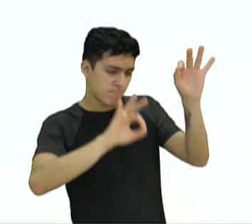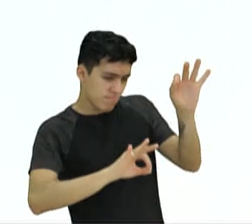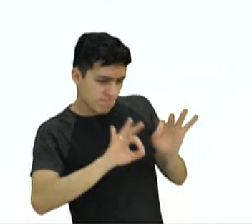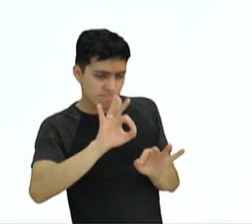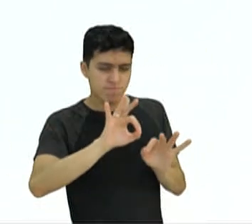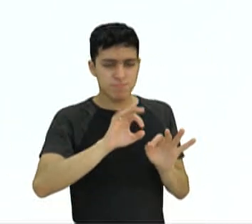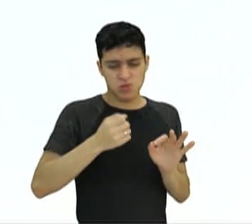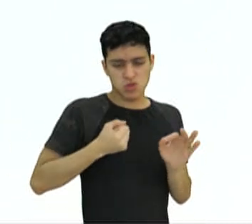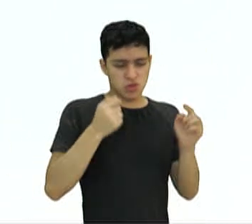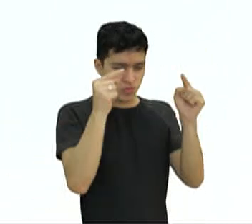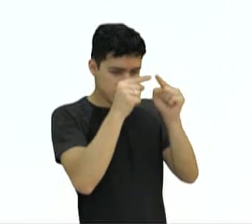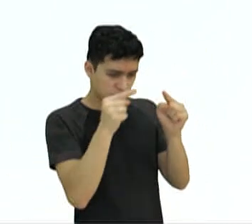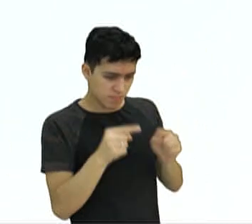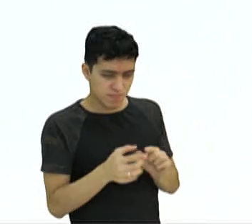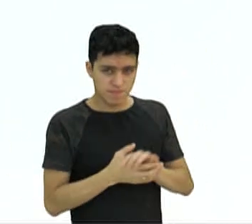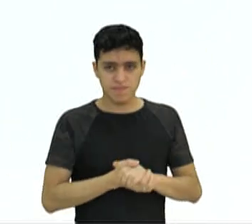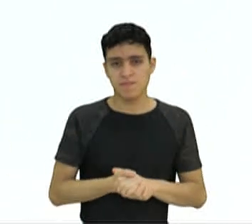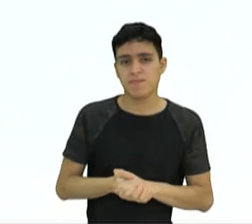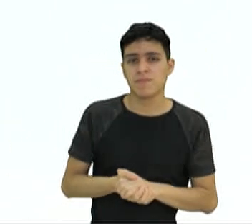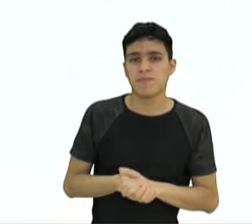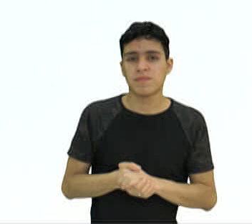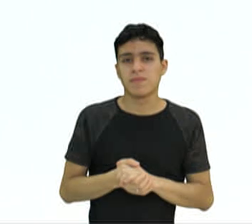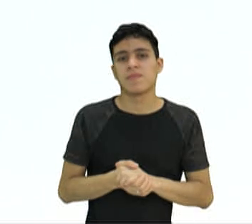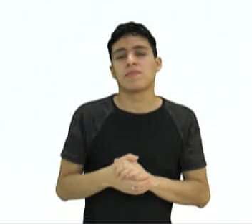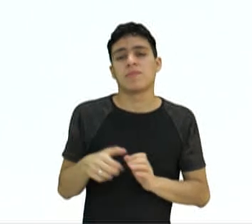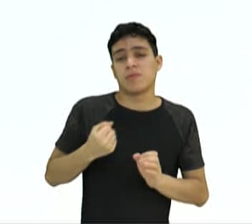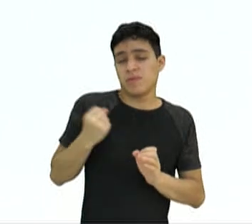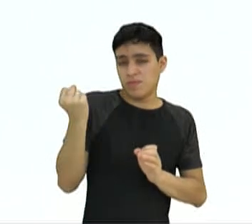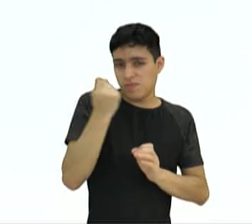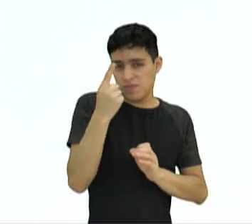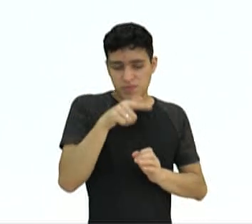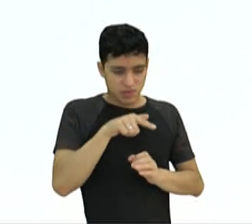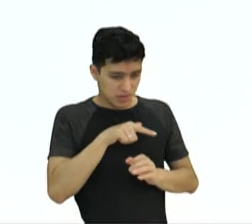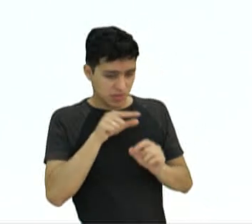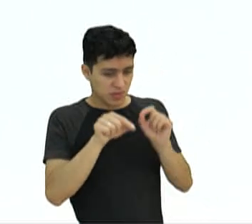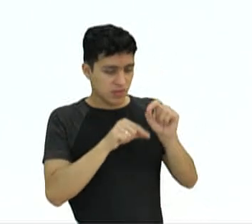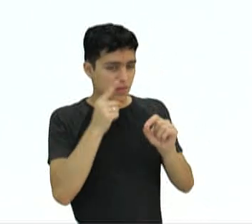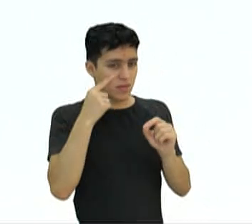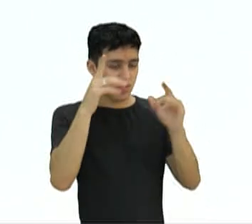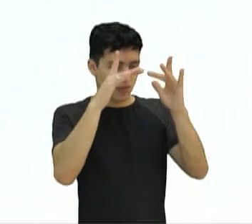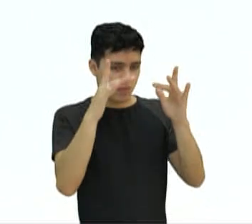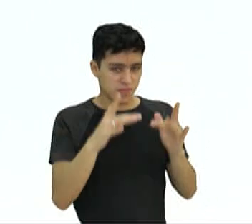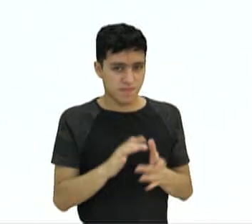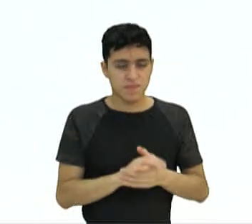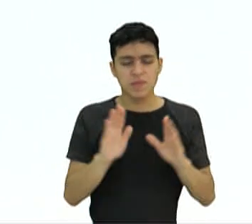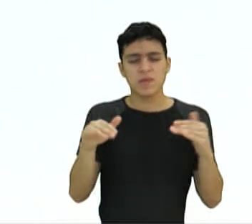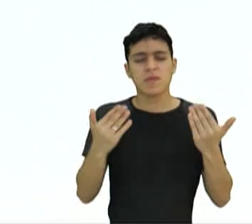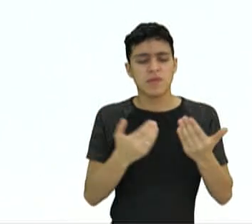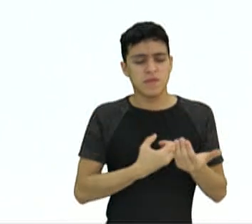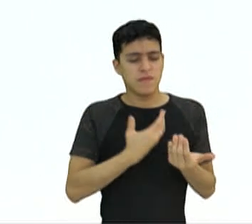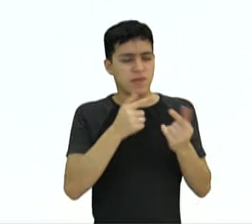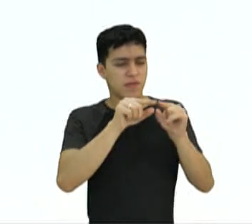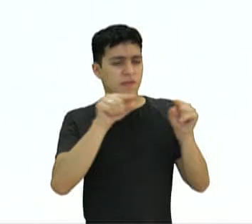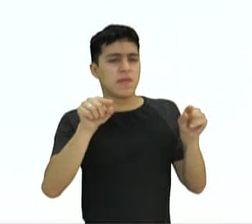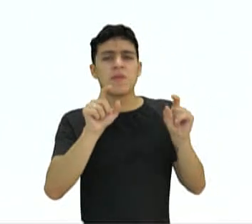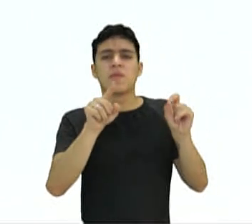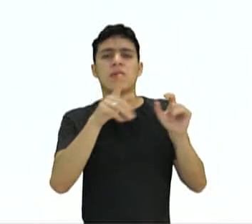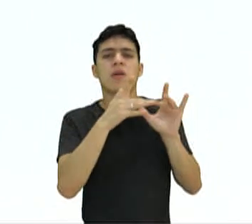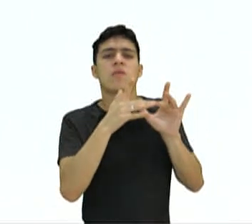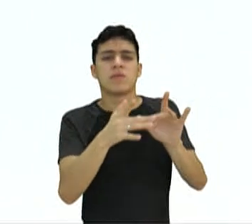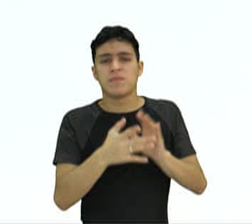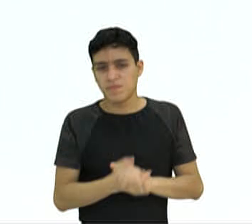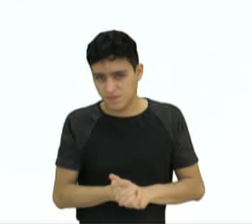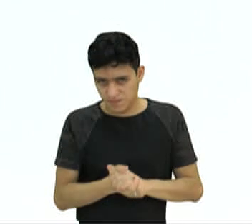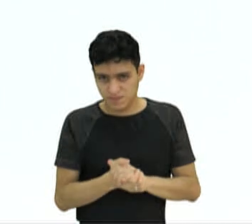números equivalentes. Então, por exemplo, a número 1 tem assim, olha, making contact, fazer contato. Qual das expressões aqui indicam fazer